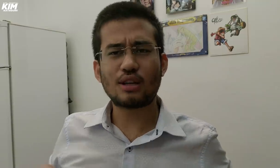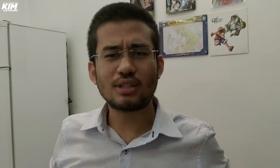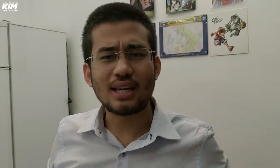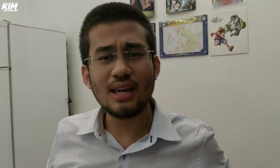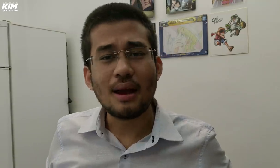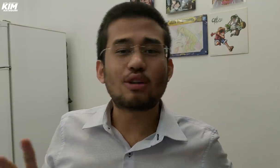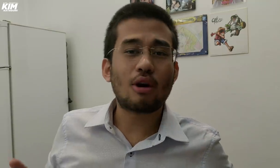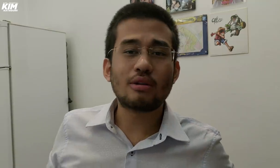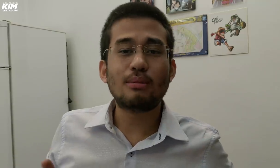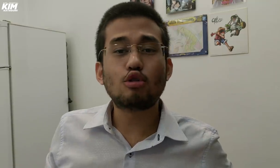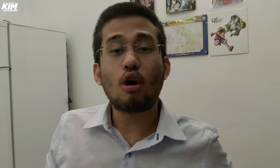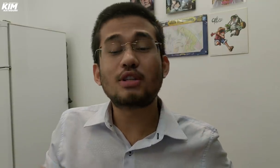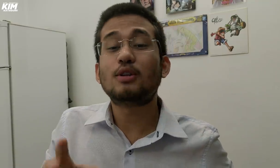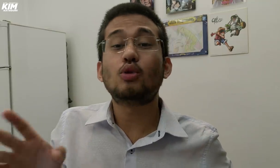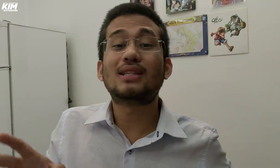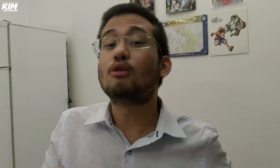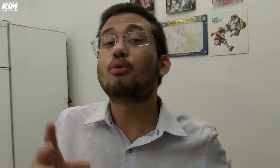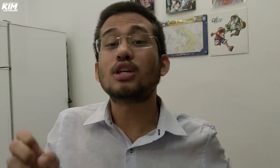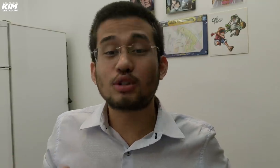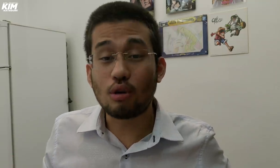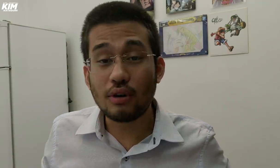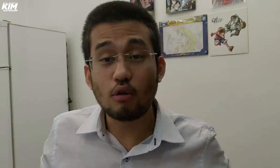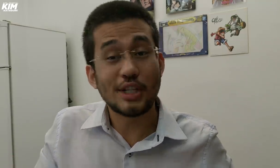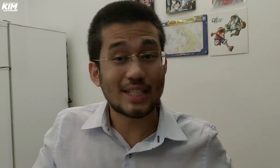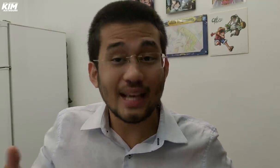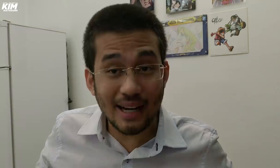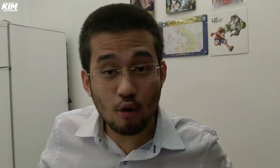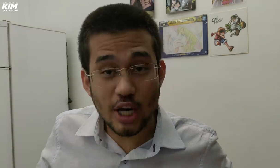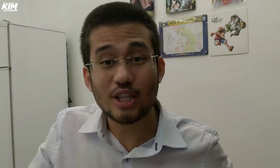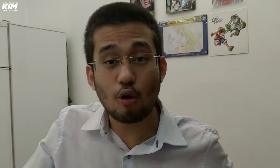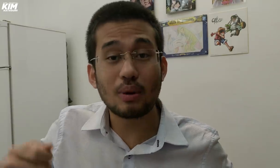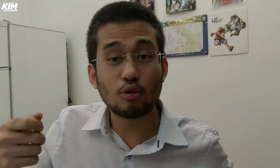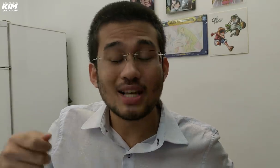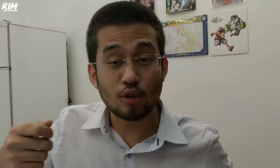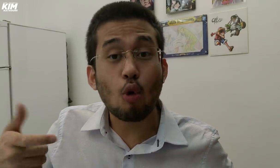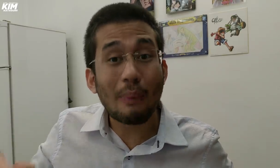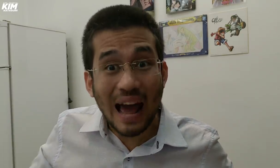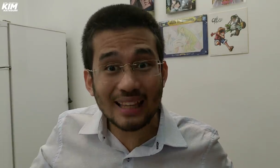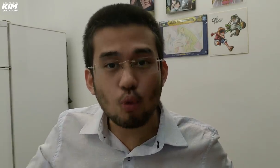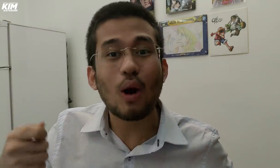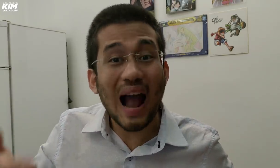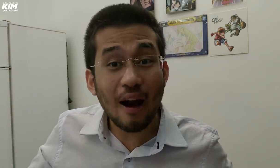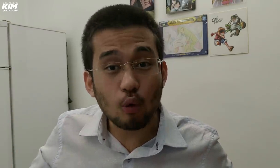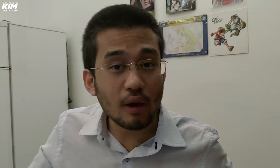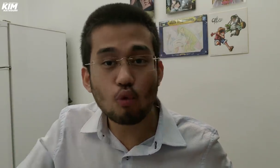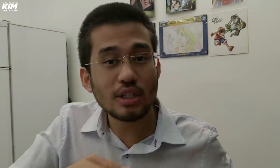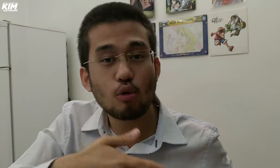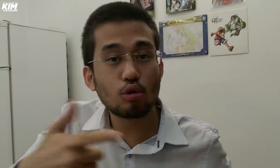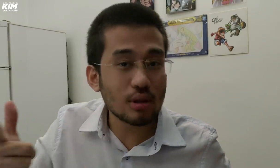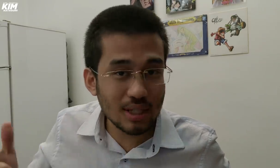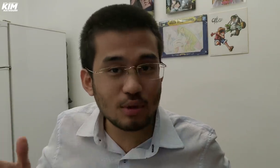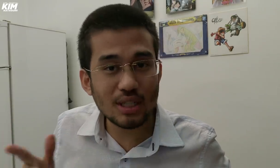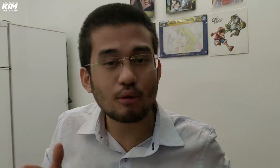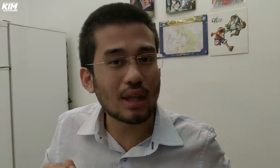essas modificações aqui, mas agora nós temos novas pessoas que estão próximas do governo, ou seja, centrão, gente que tá sendo comprada com cargo, né, com